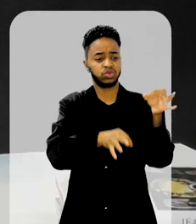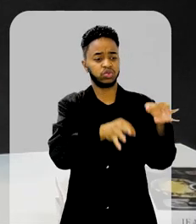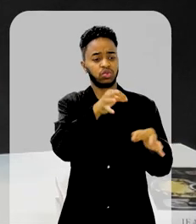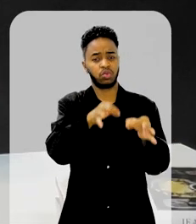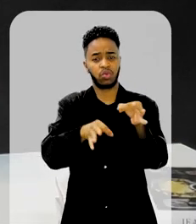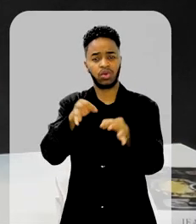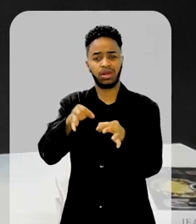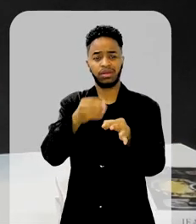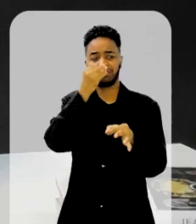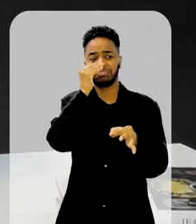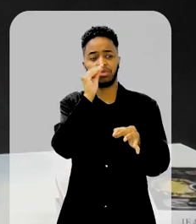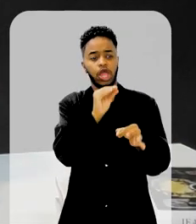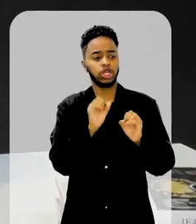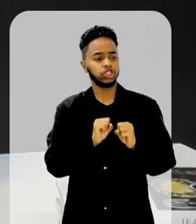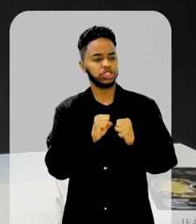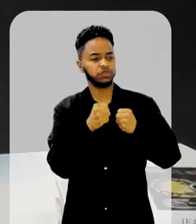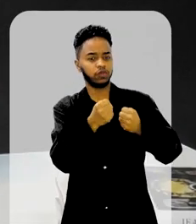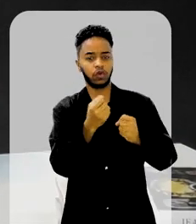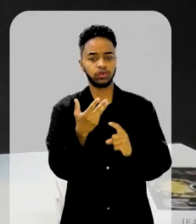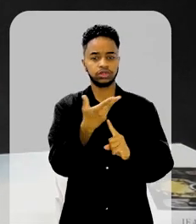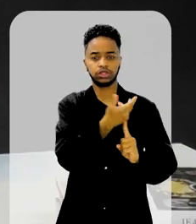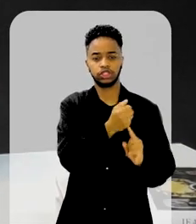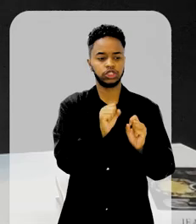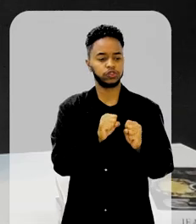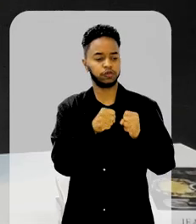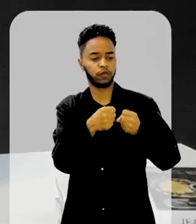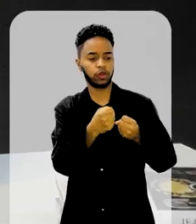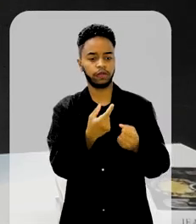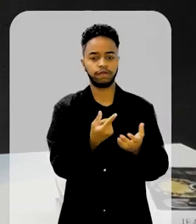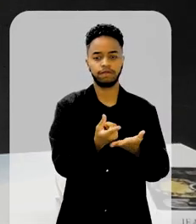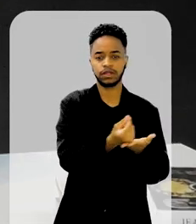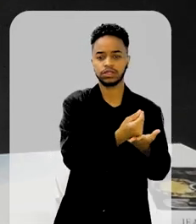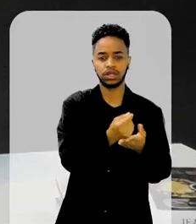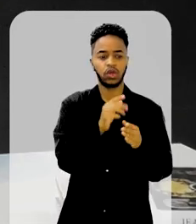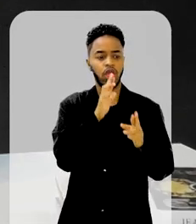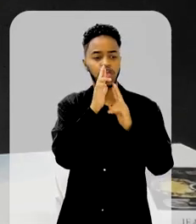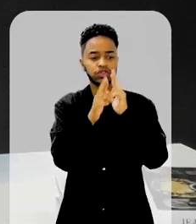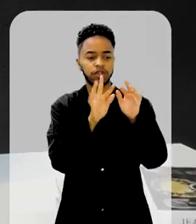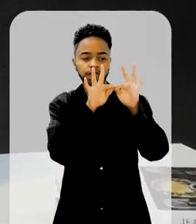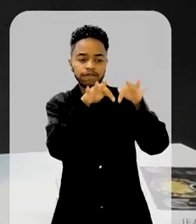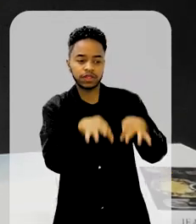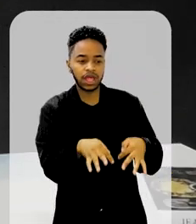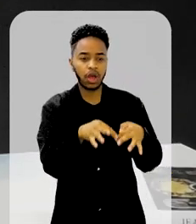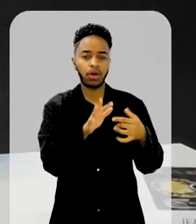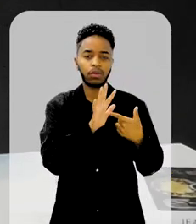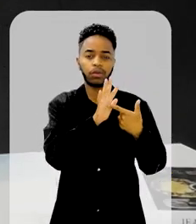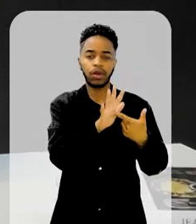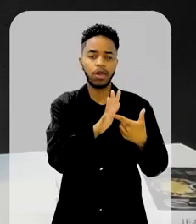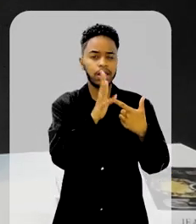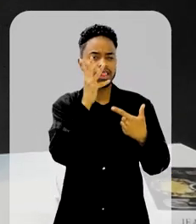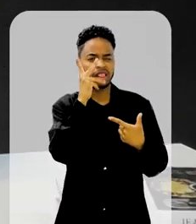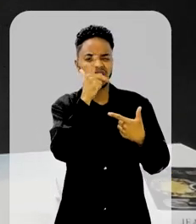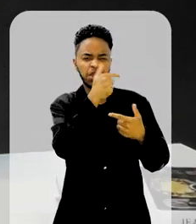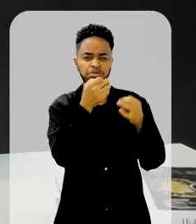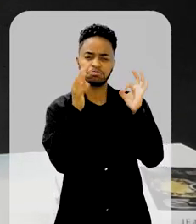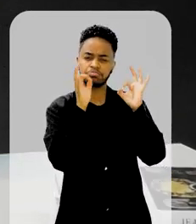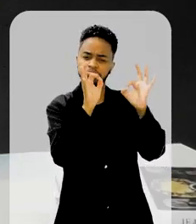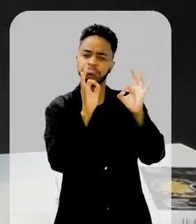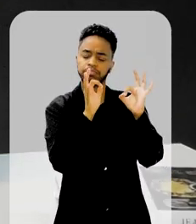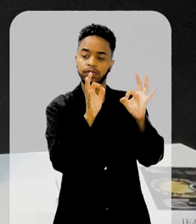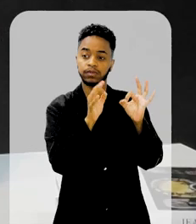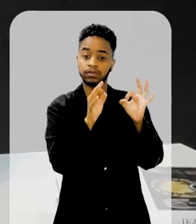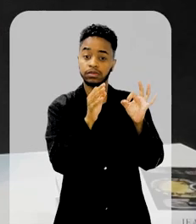que desconsidera todo o esforço artístico todo o esforço financeiro todo o resultado final que era repito eu me